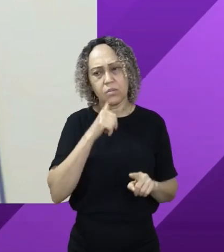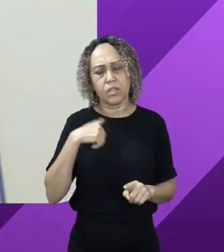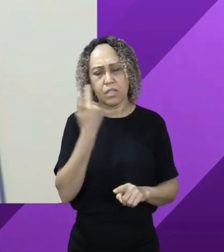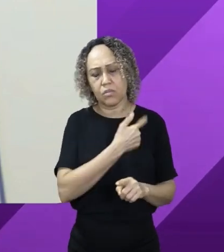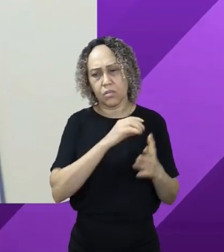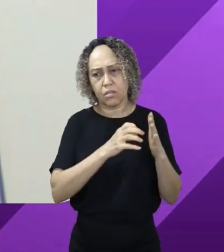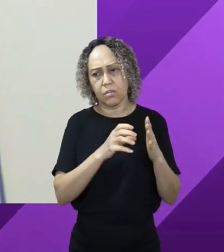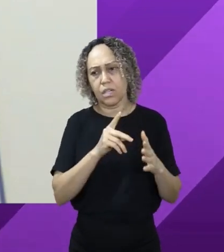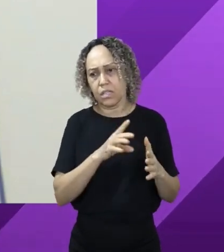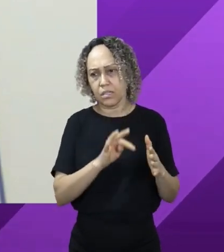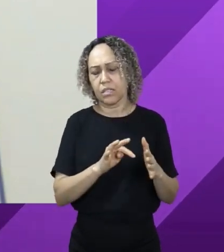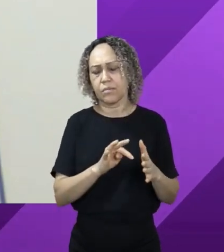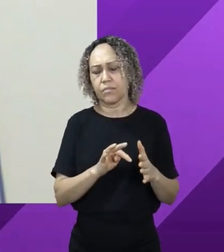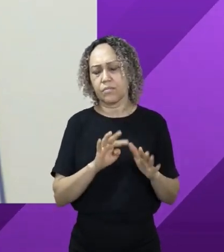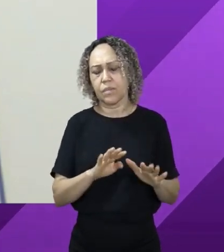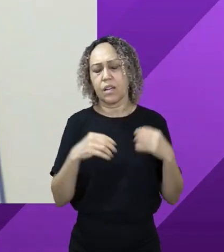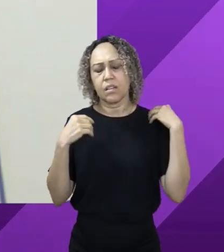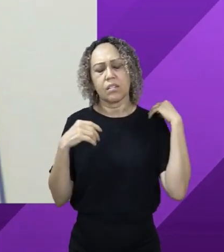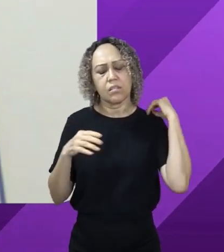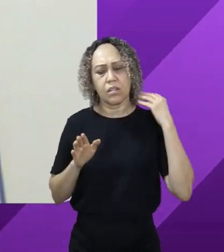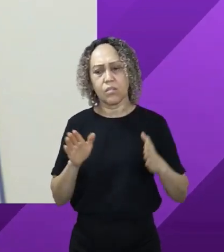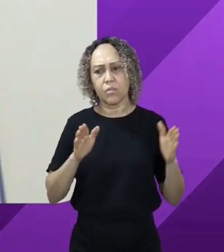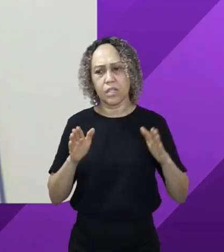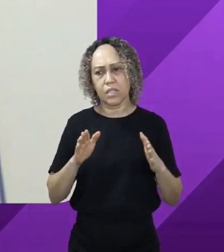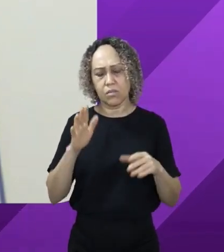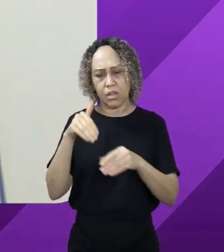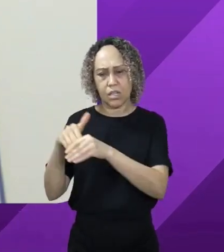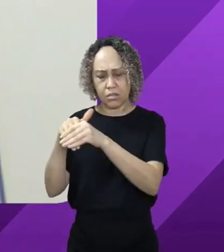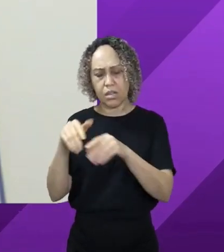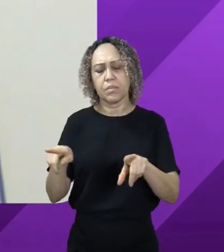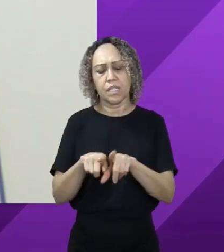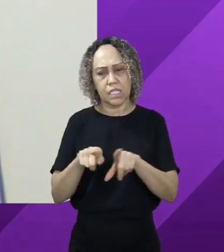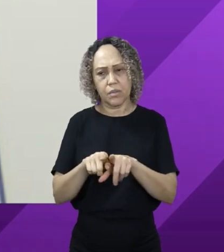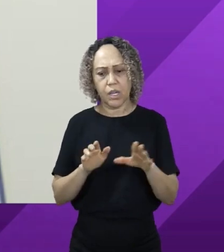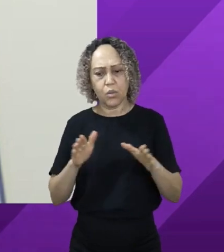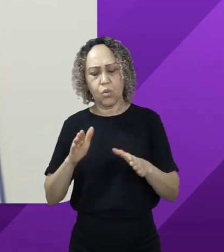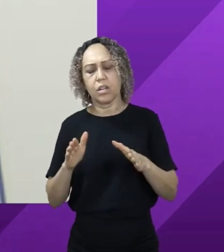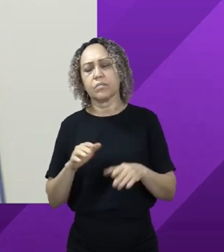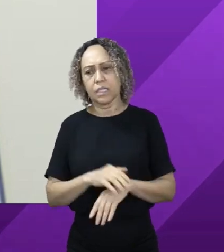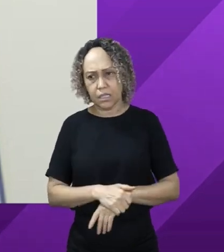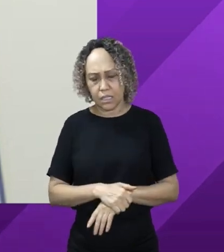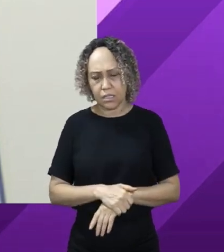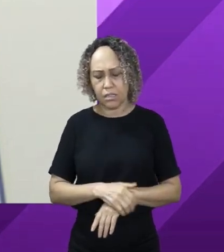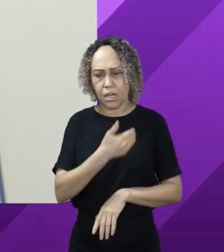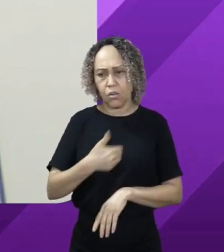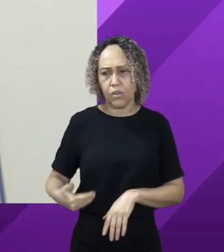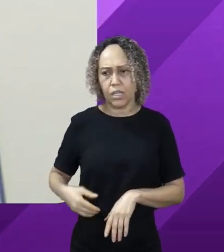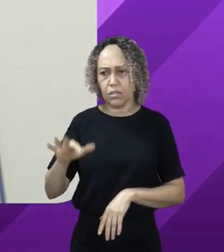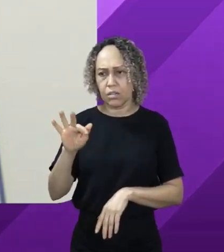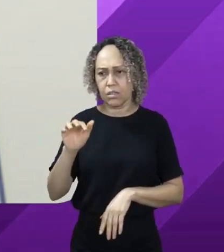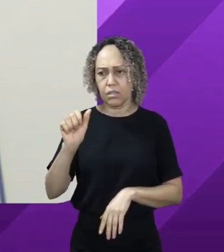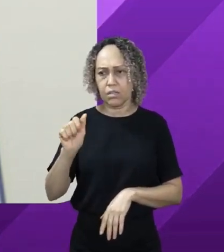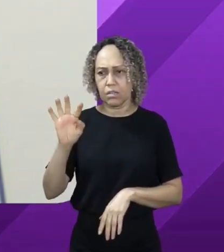nome à disposição, né, não só em períodos eleitorais, mas também no exercício do seu mandato. Né? Aqui a gente tem a governadora Fátima, que ela é vítima